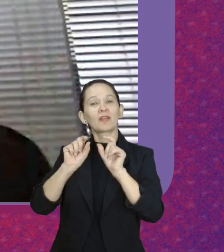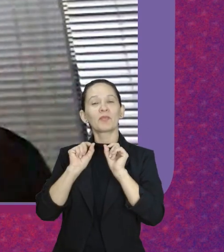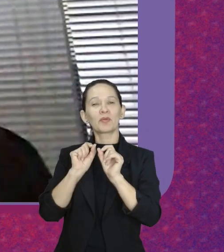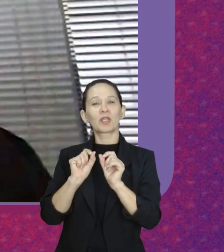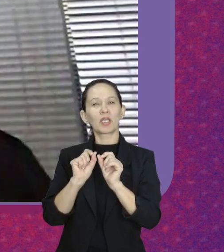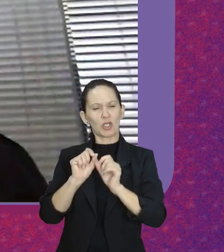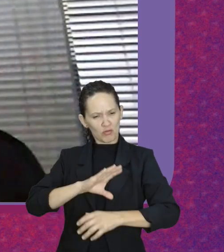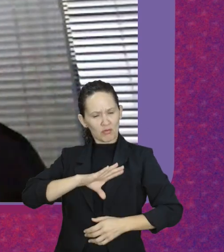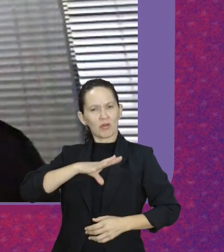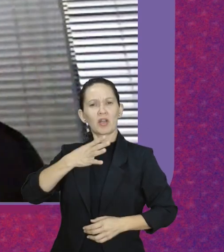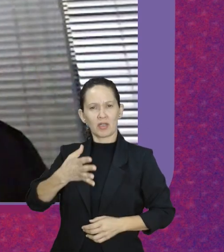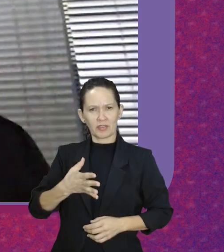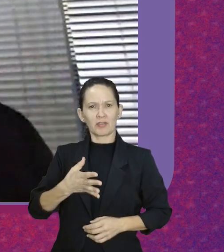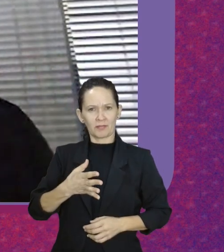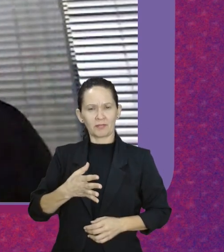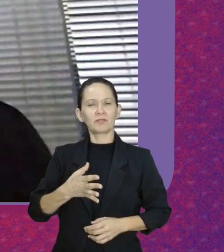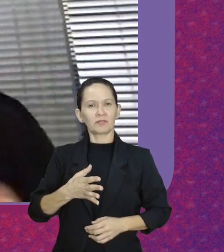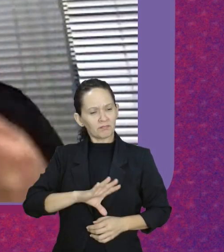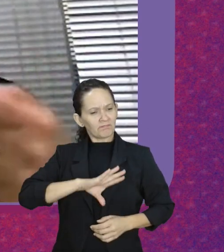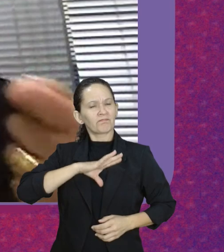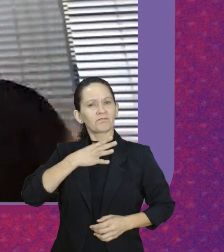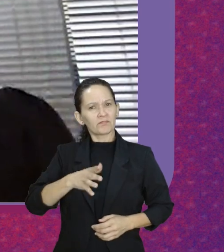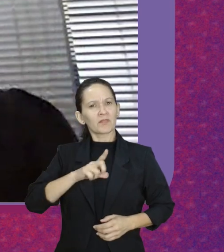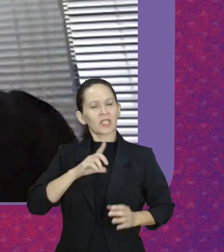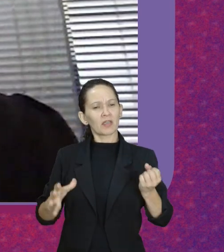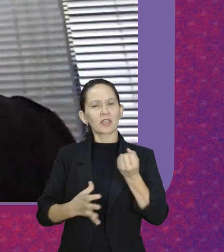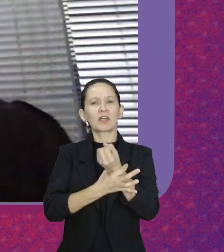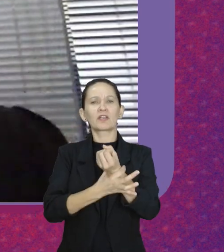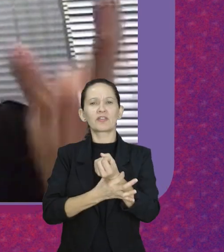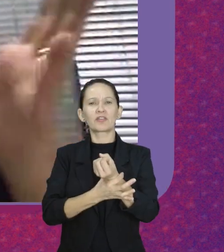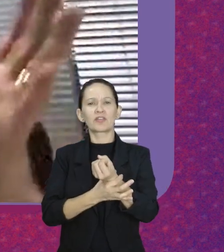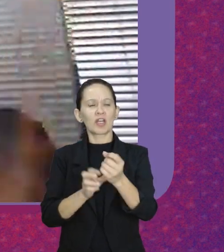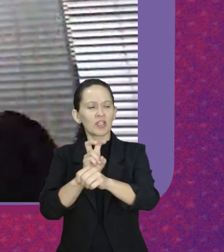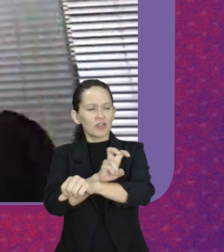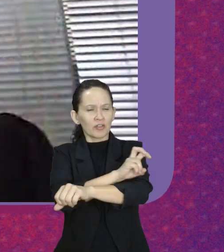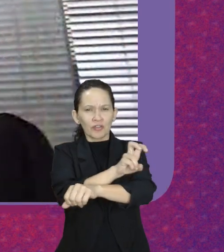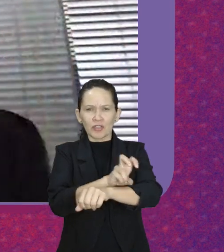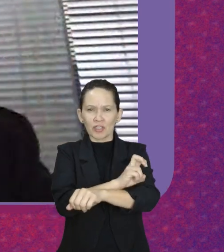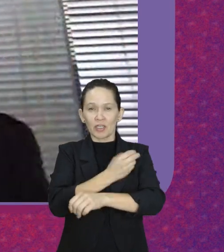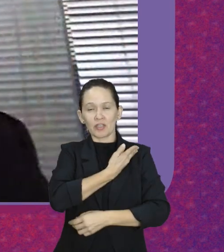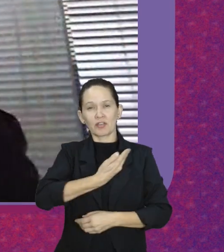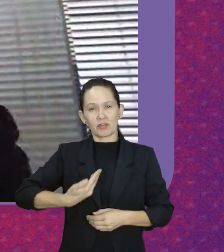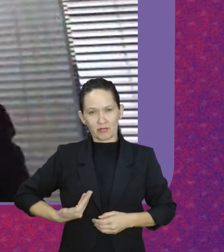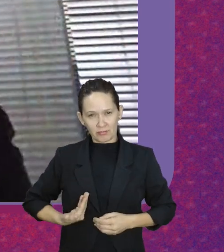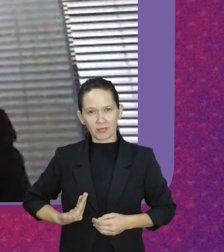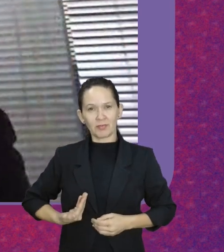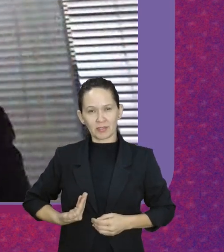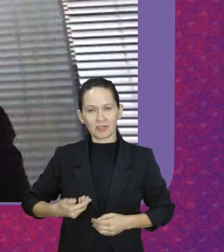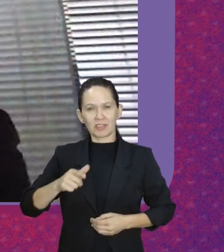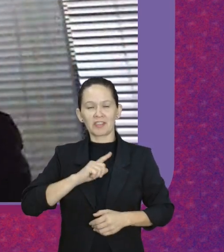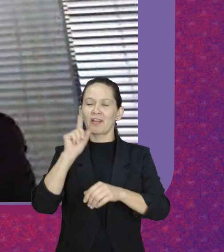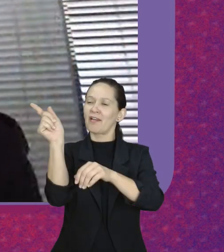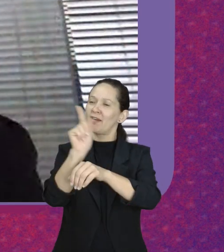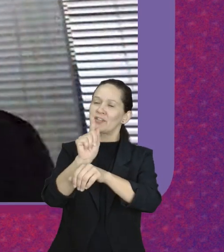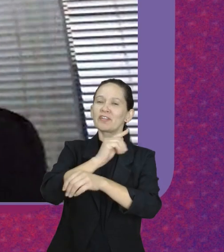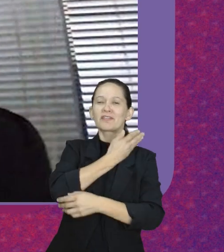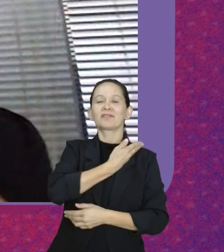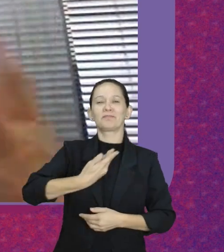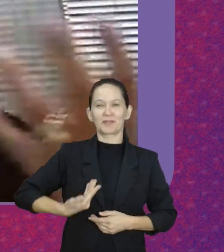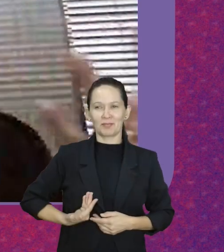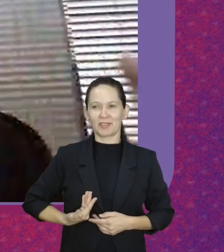bastante ousadia para termos a garantia de creches públicas com gestão